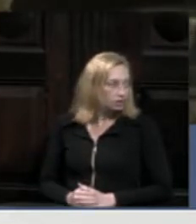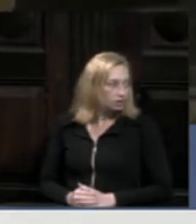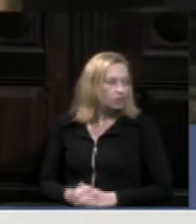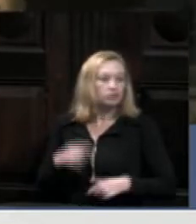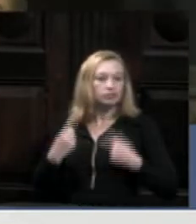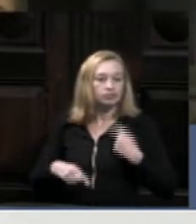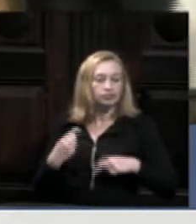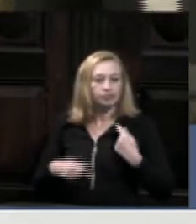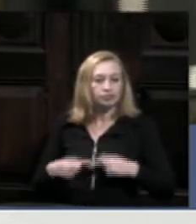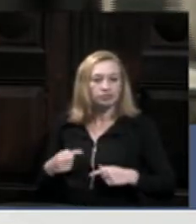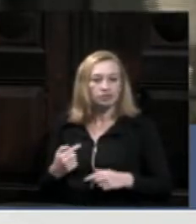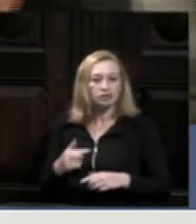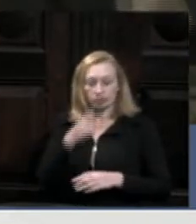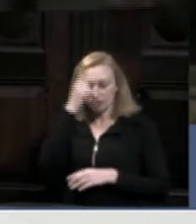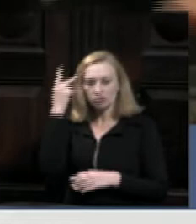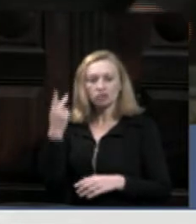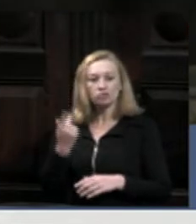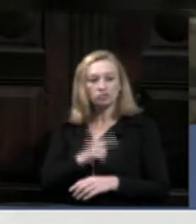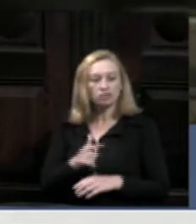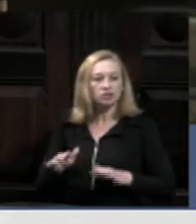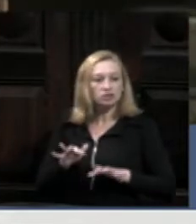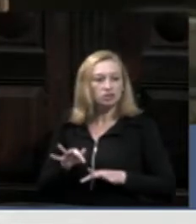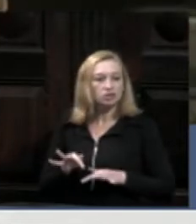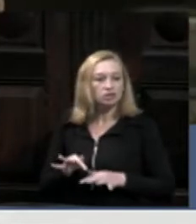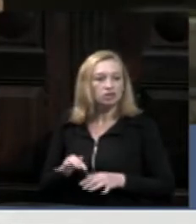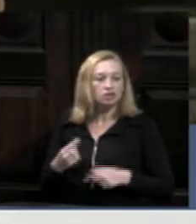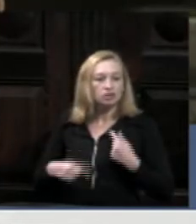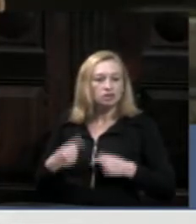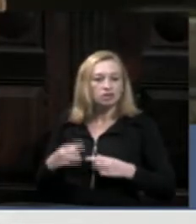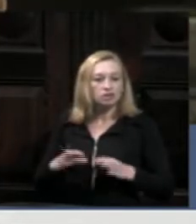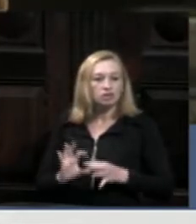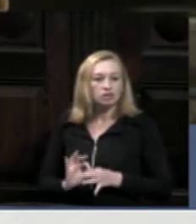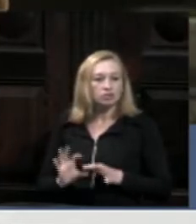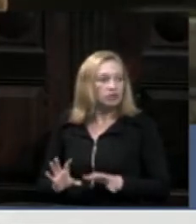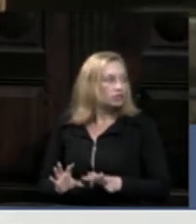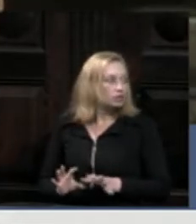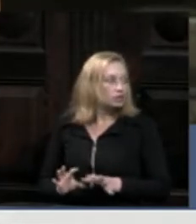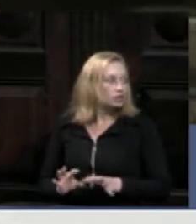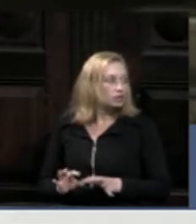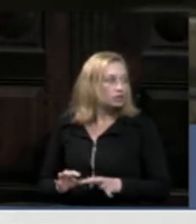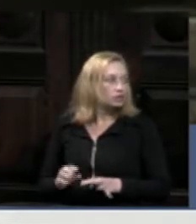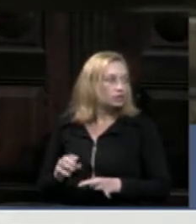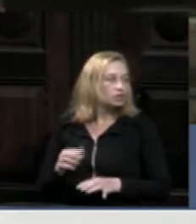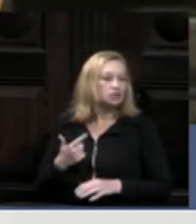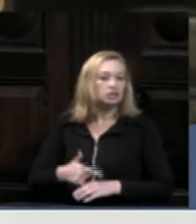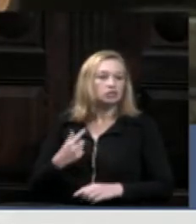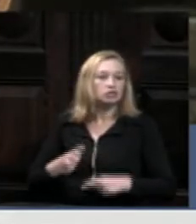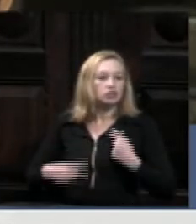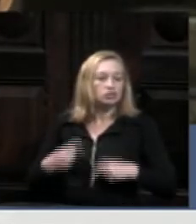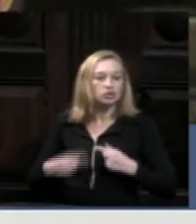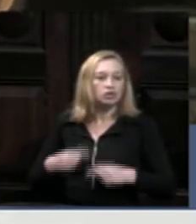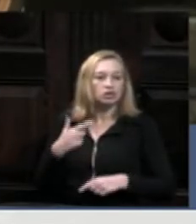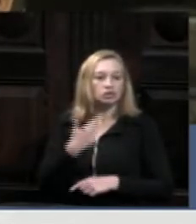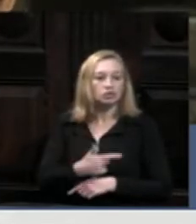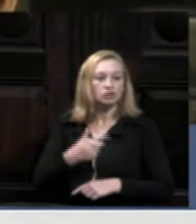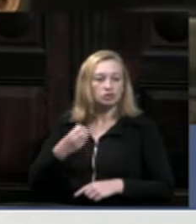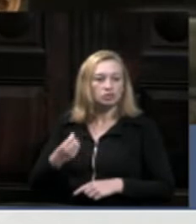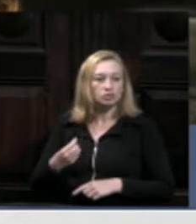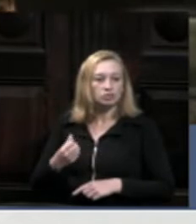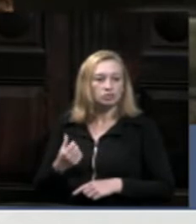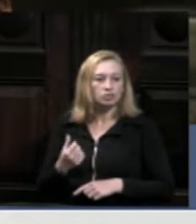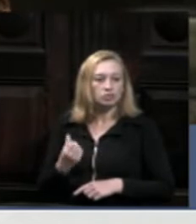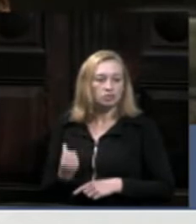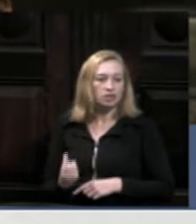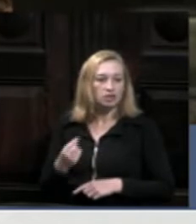Em discussão, não havendo que queira discutir, se é da discussão, não há quórum para deliberação. Em segunda discussão, redação do vencido, projeto de lei 2617A de 2013, de